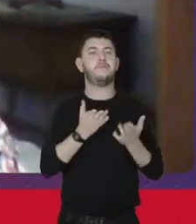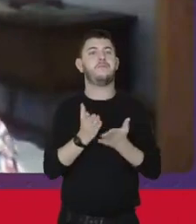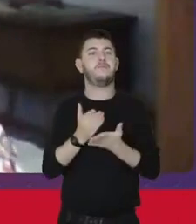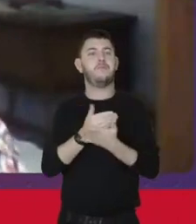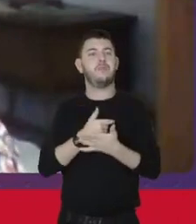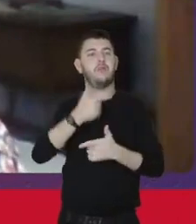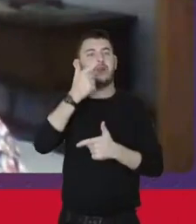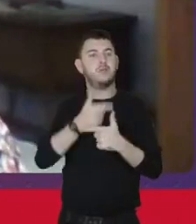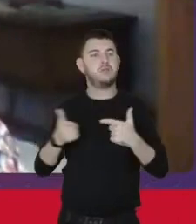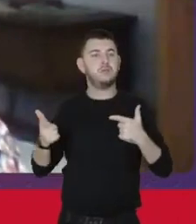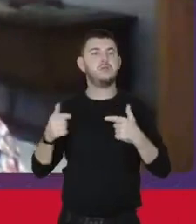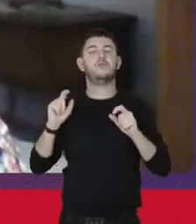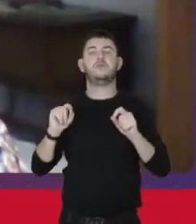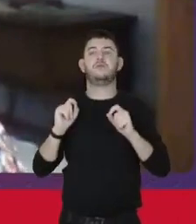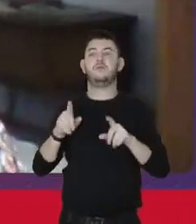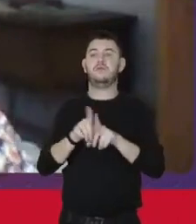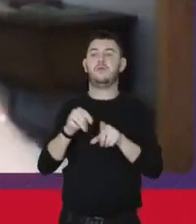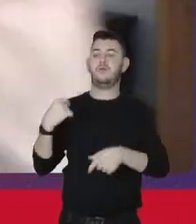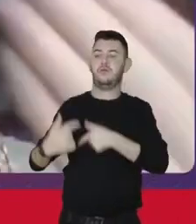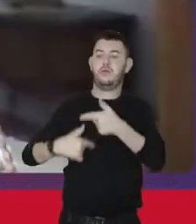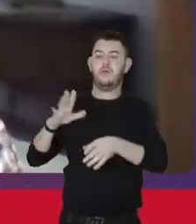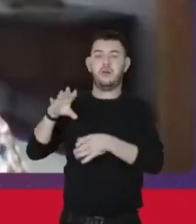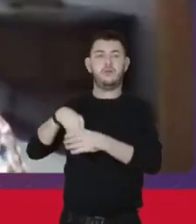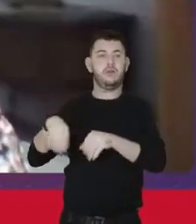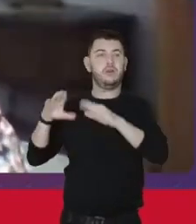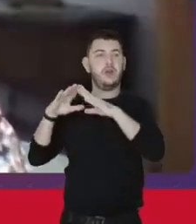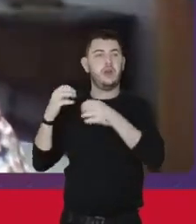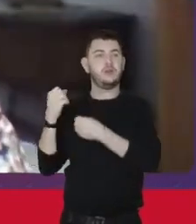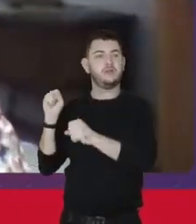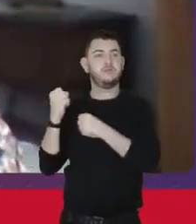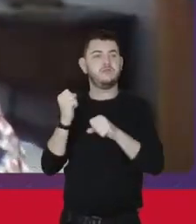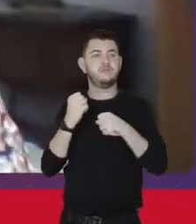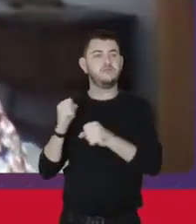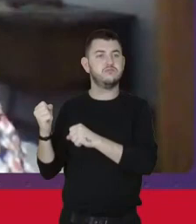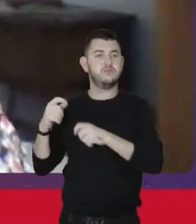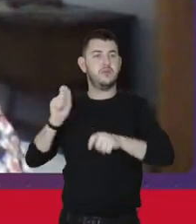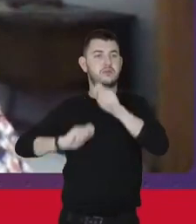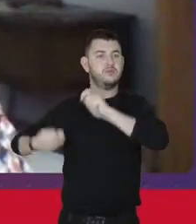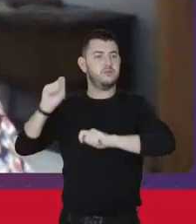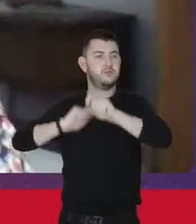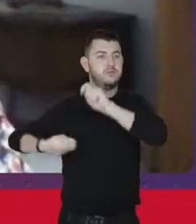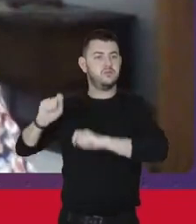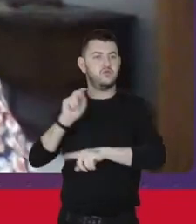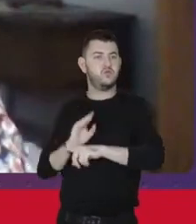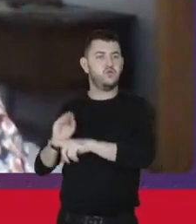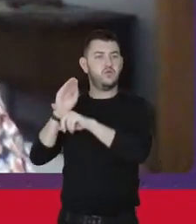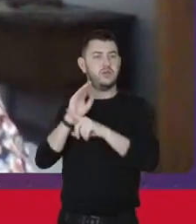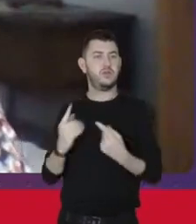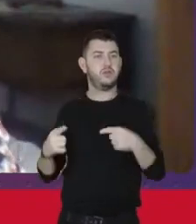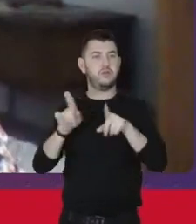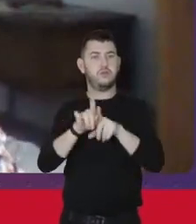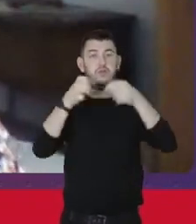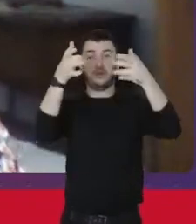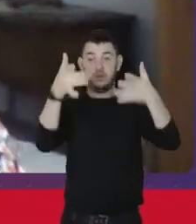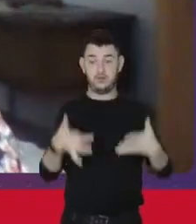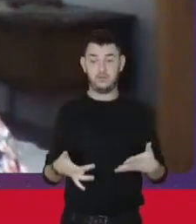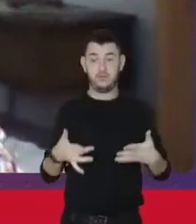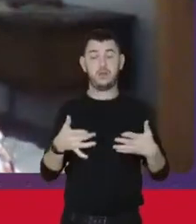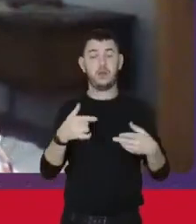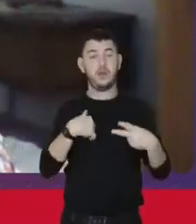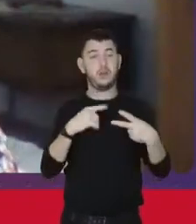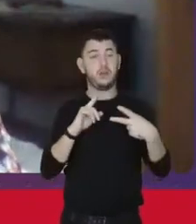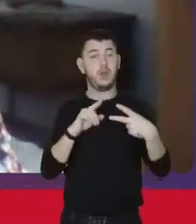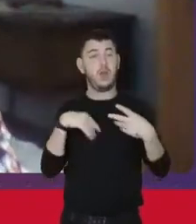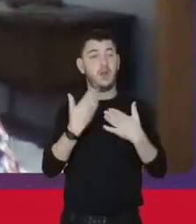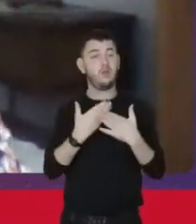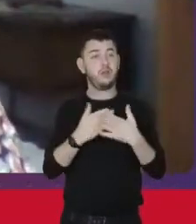responsabilidades com o trabalho doméstico e de cuidados, que nós falaremos um pouco mais sobre isso na aula número